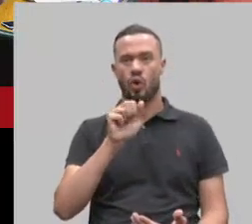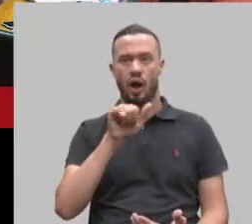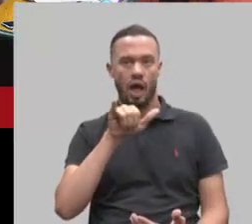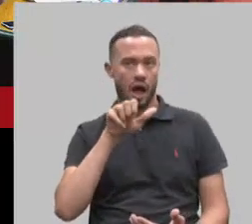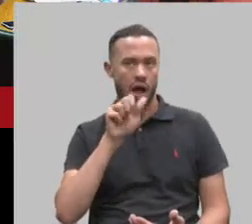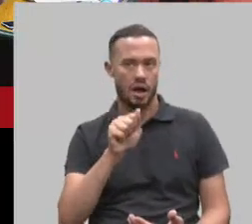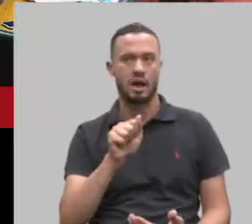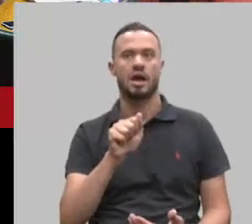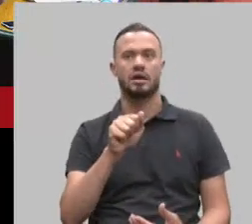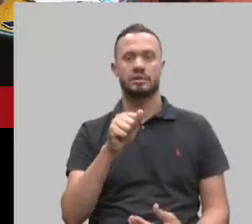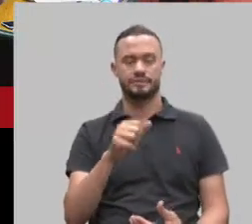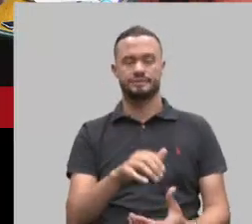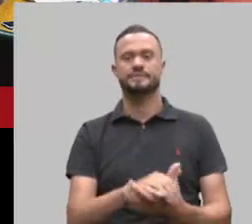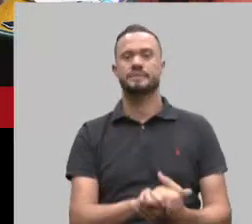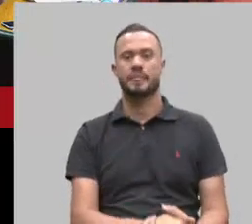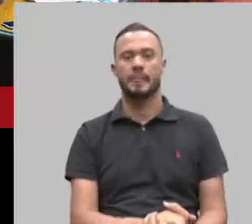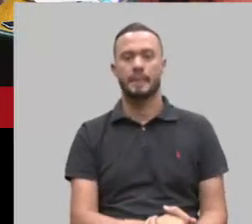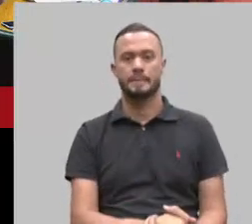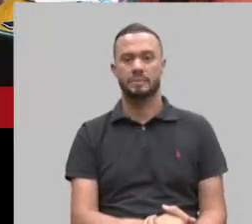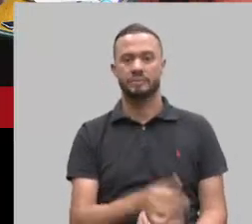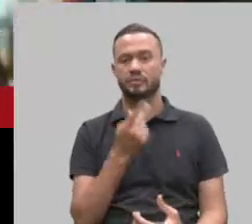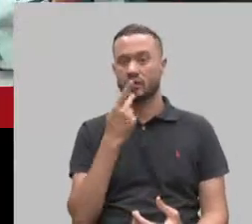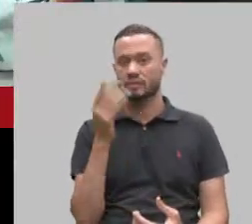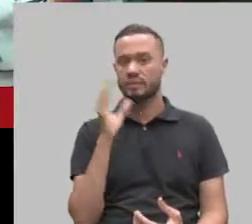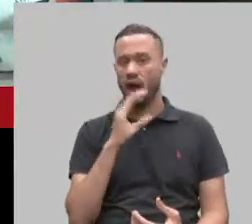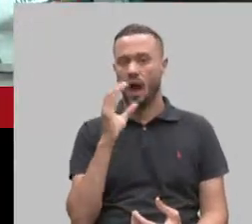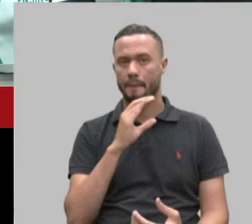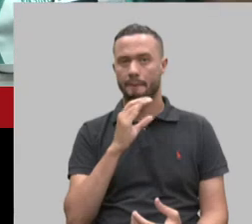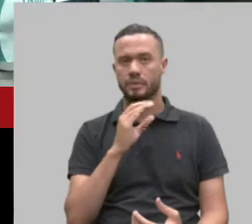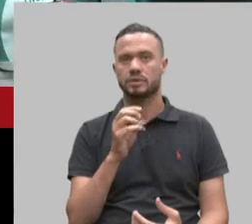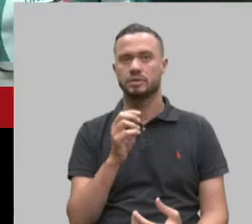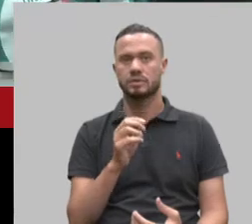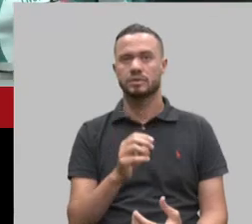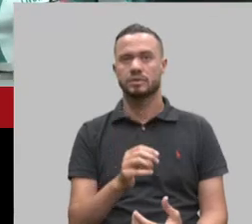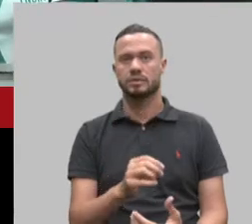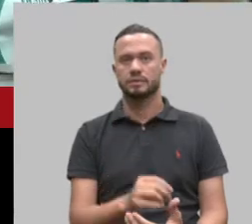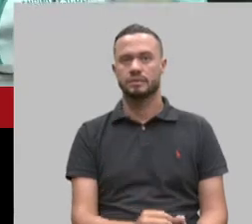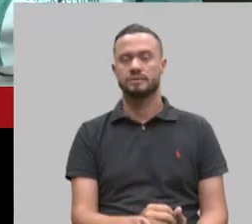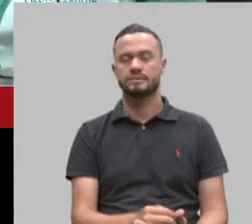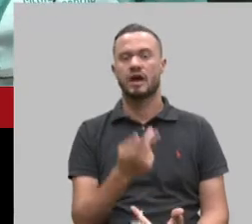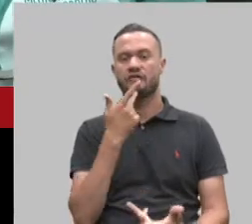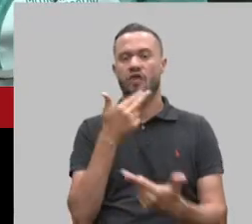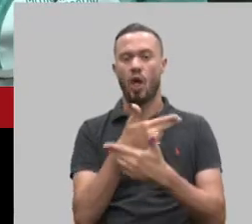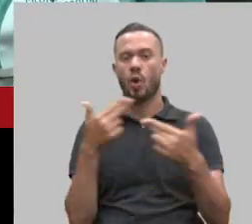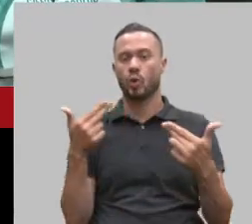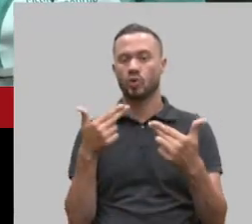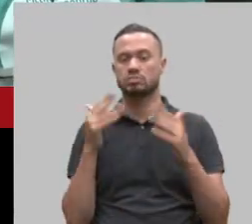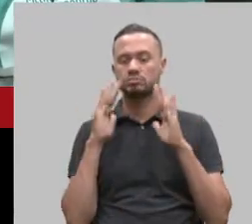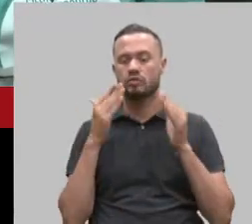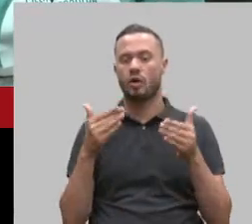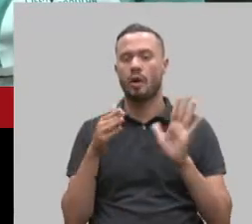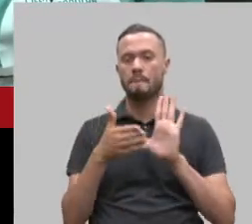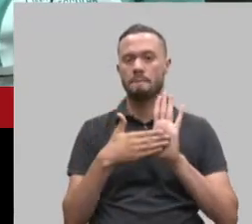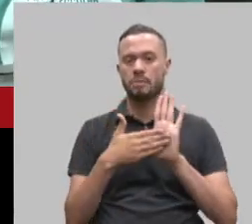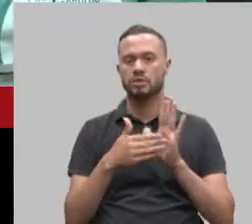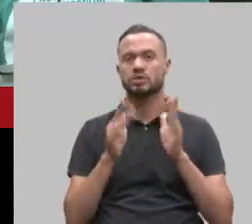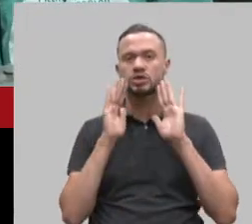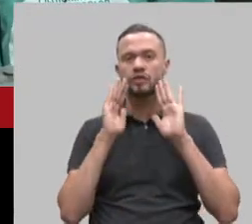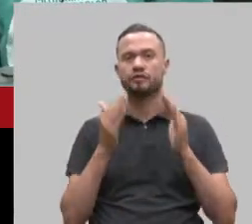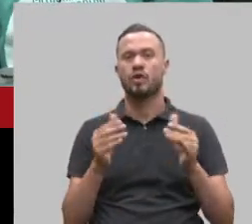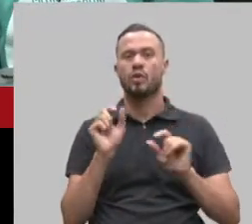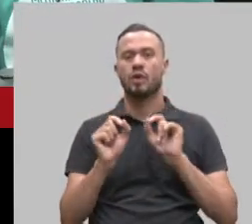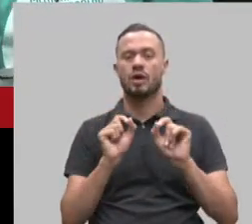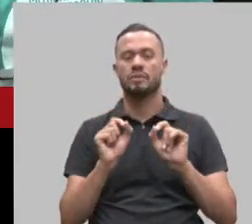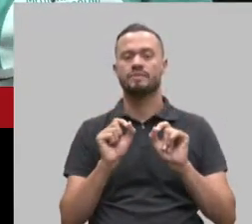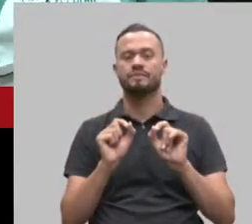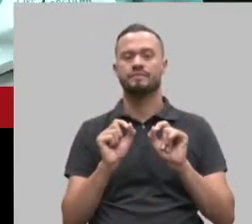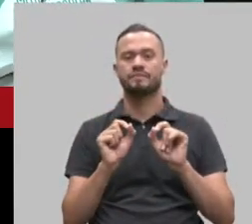da cidade de Guapé eu vou ser bem objetiva então vou falar num ponto bem focado dessa proposta Eu quero focar na parte em que fala